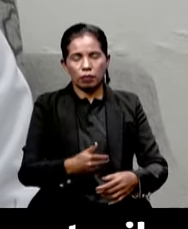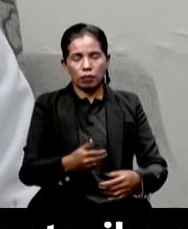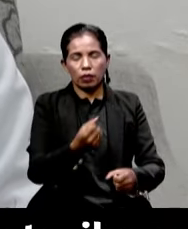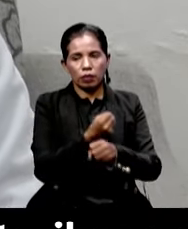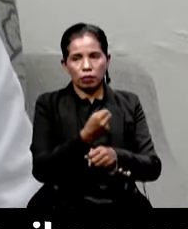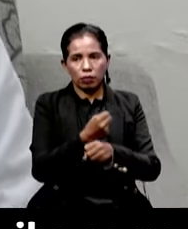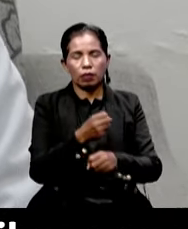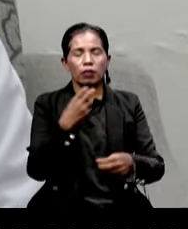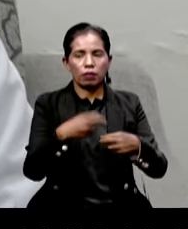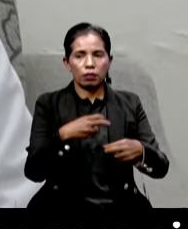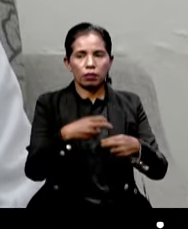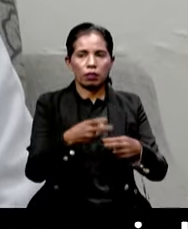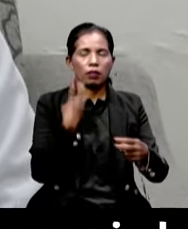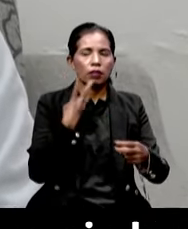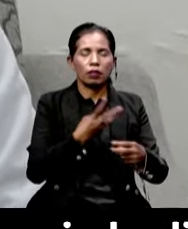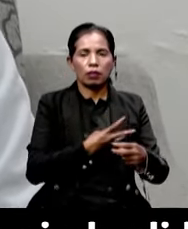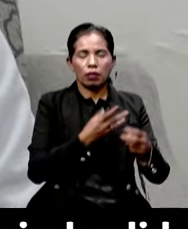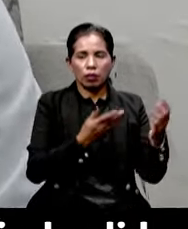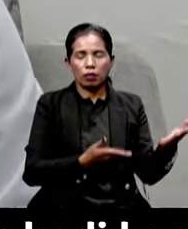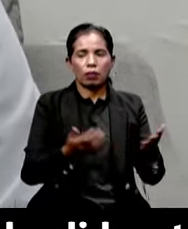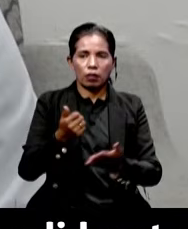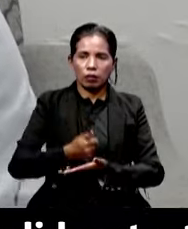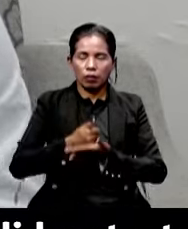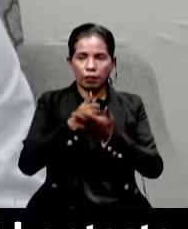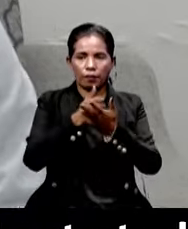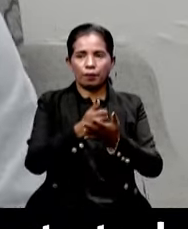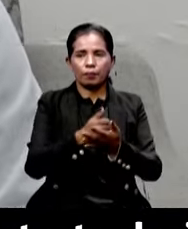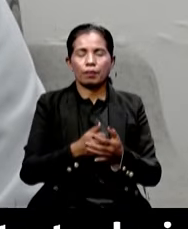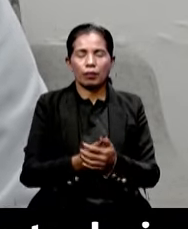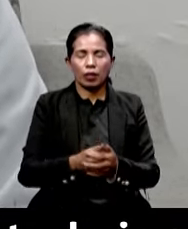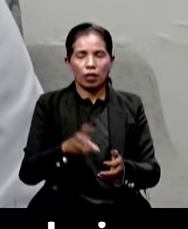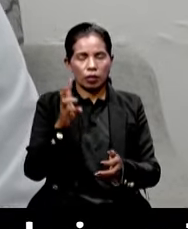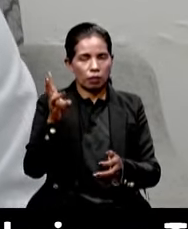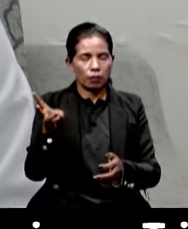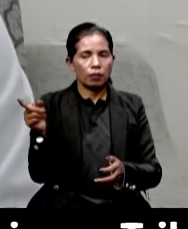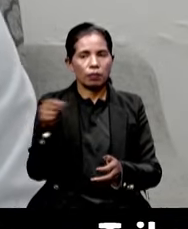então difícil o lugar e dado salva 60%